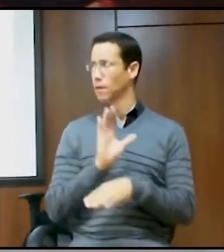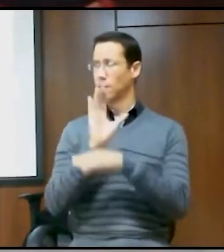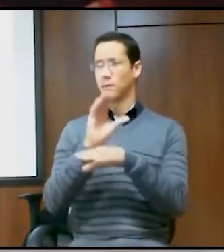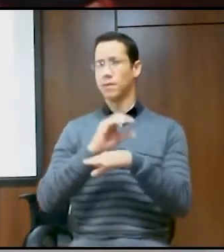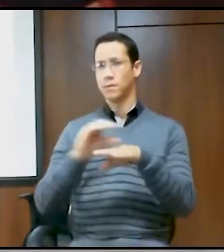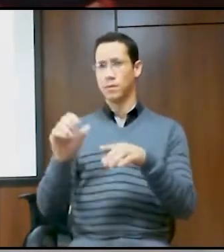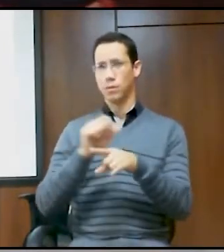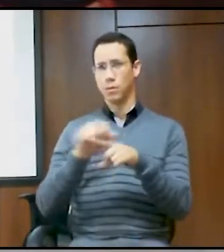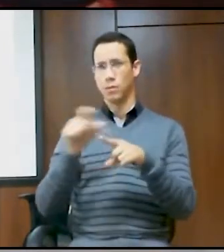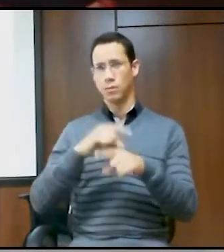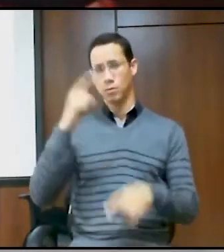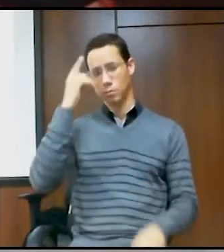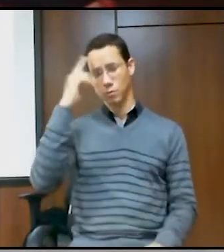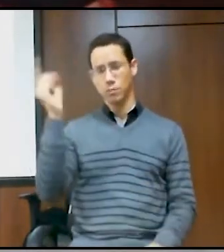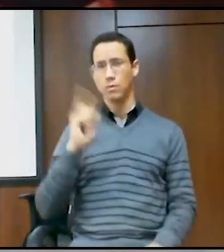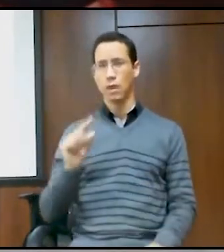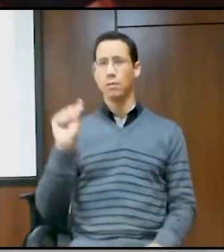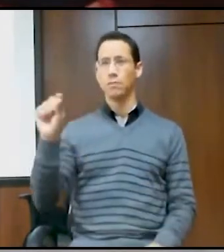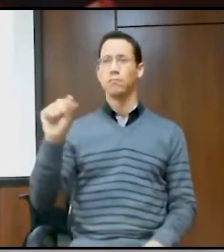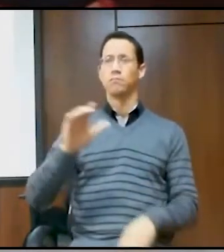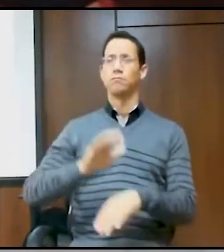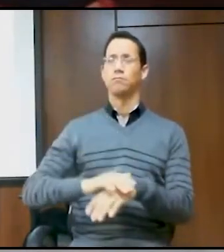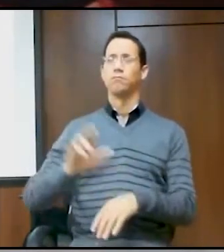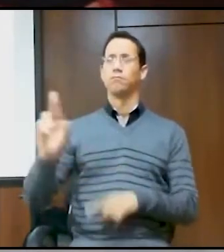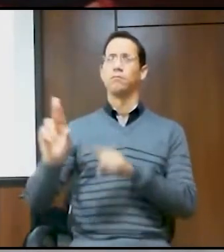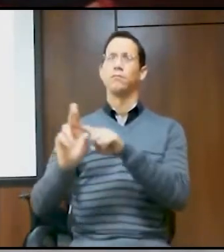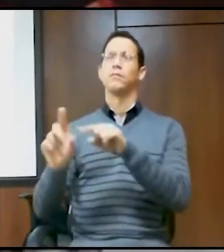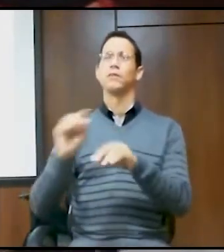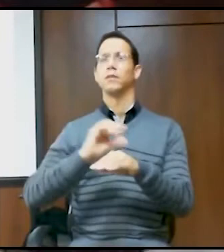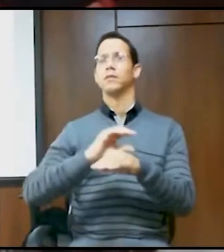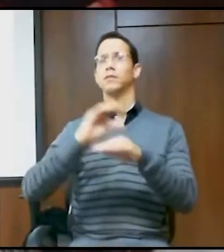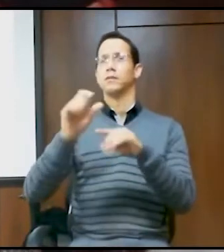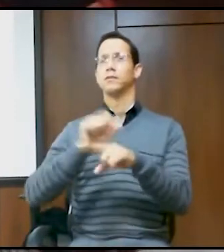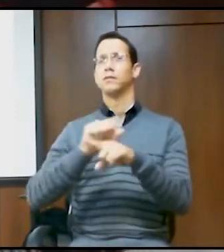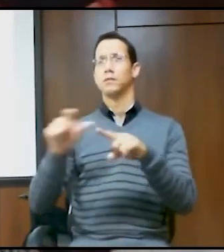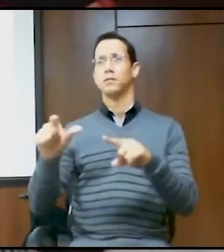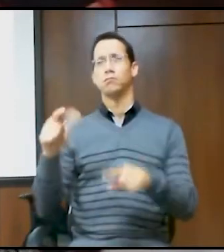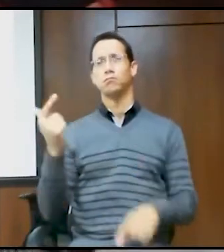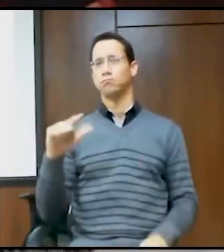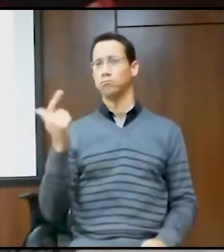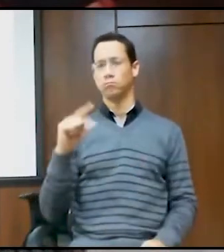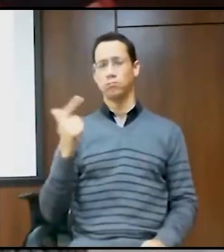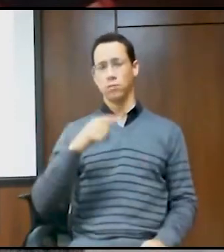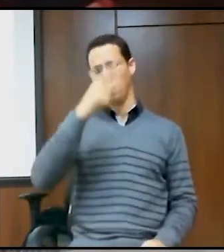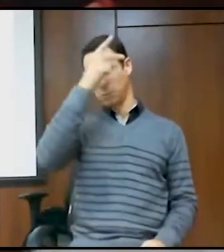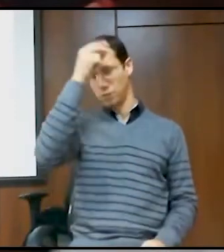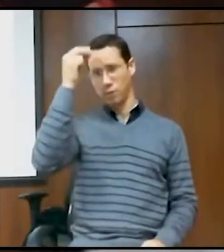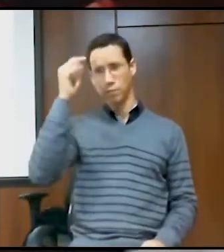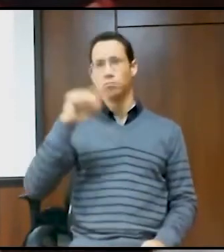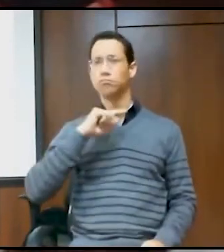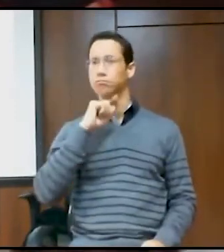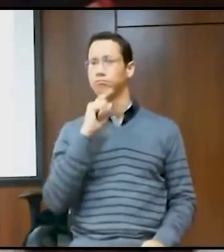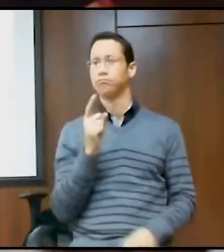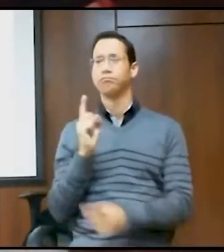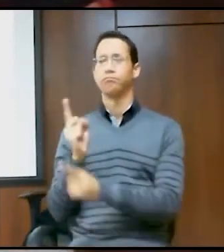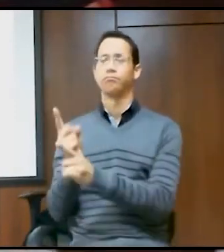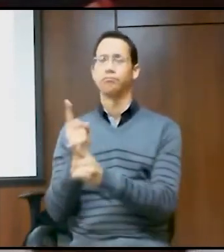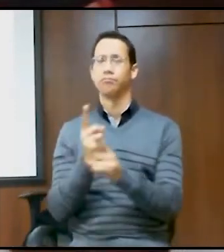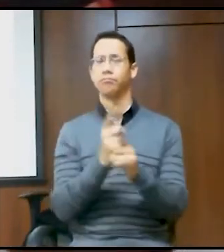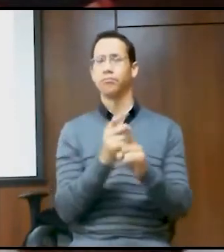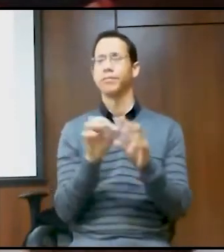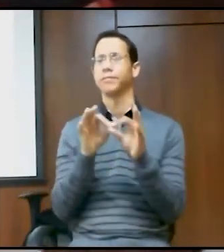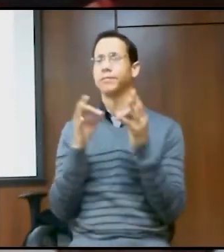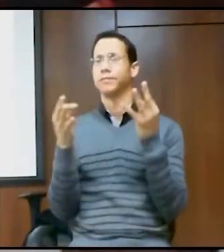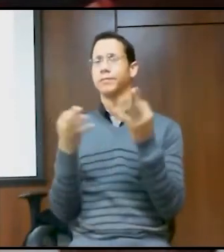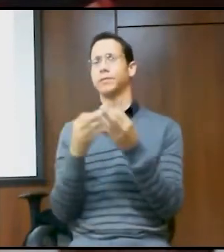sabe quem é que está recebendo. A prefeitura não tem dados suficientes para a gente saber perfil de